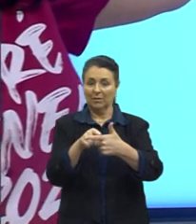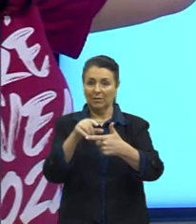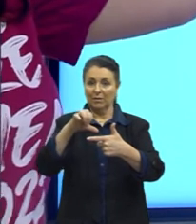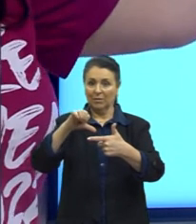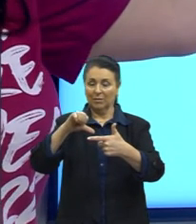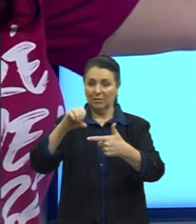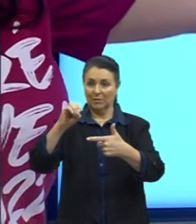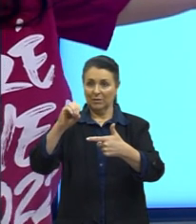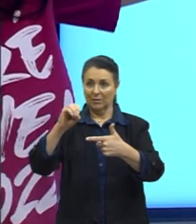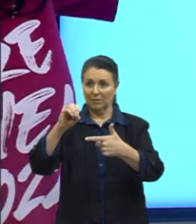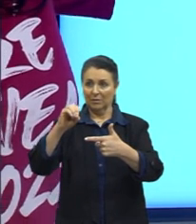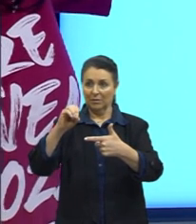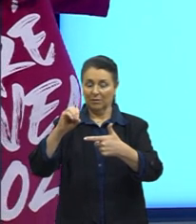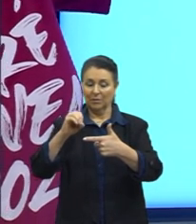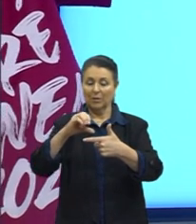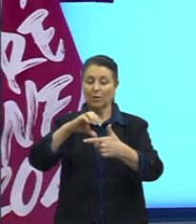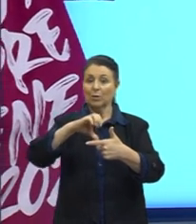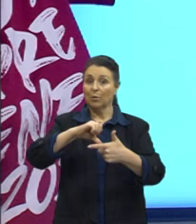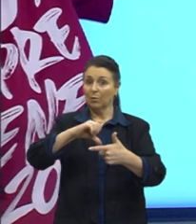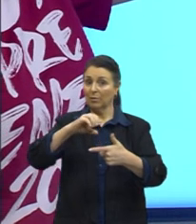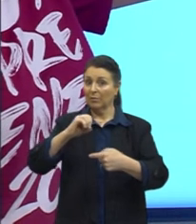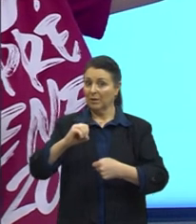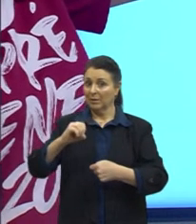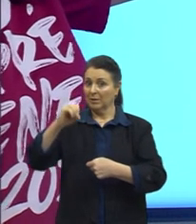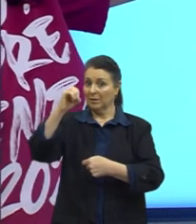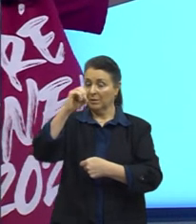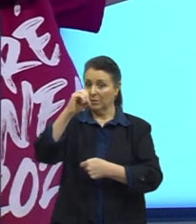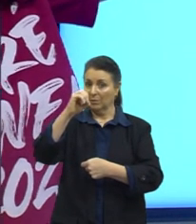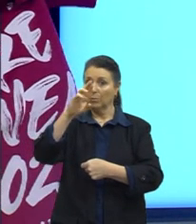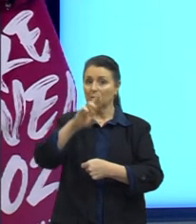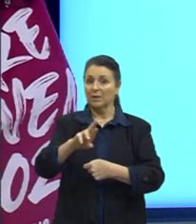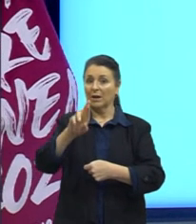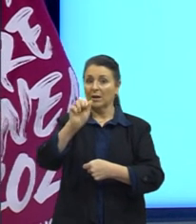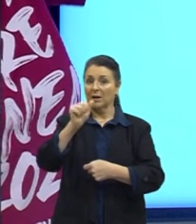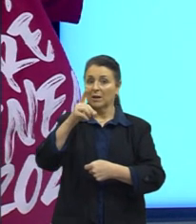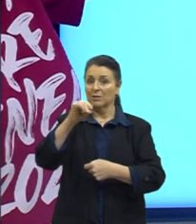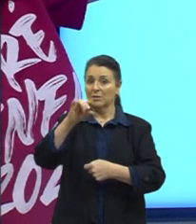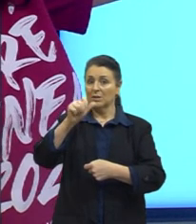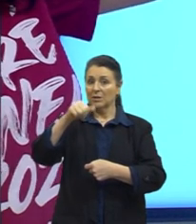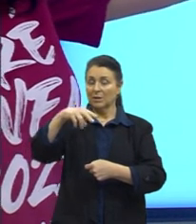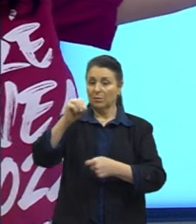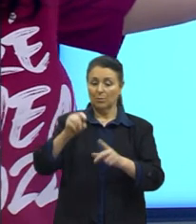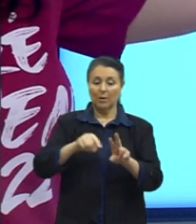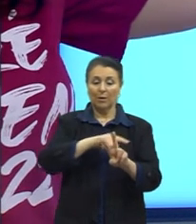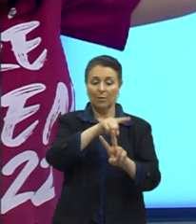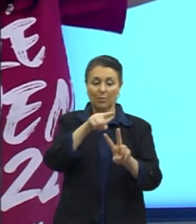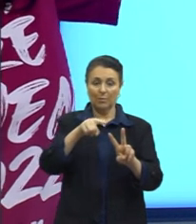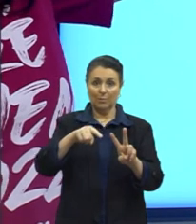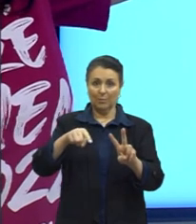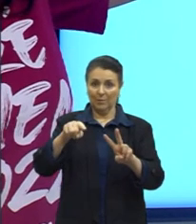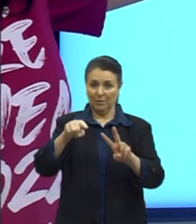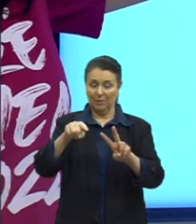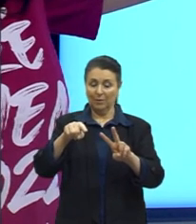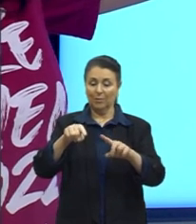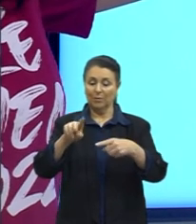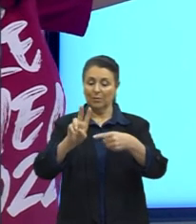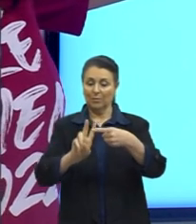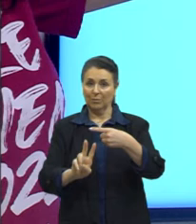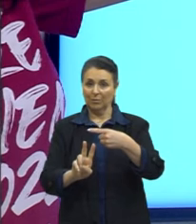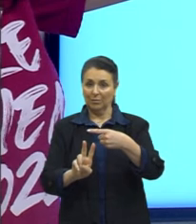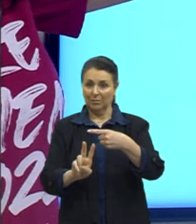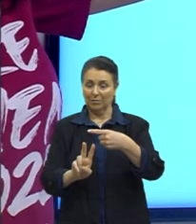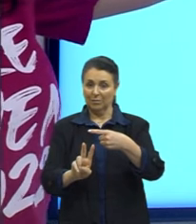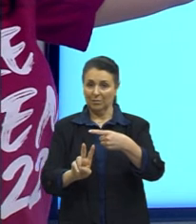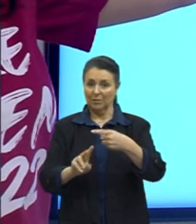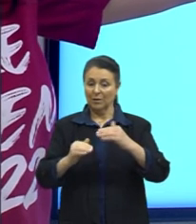lembrando então que 90 graus né se a gente escrever em radianos a gente escreve pi sobre dois Lembrando que eles são equivalentes